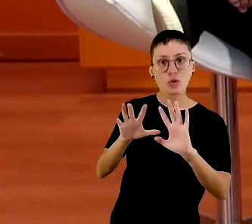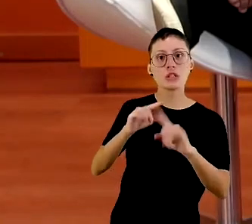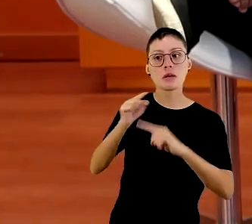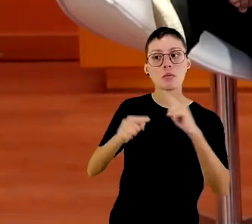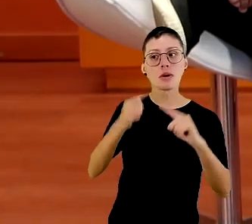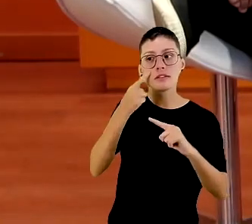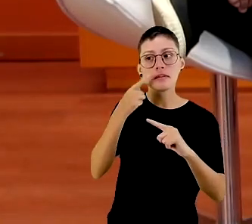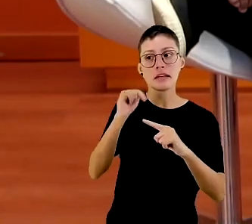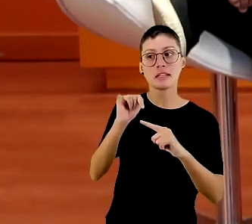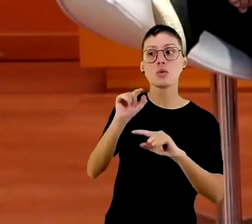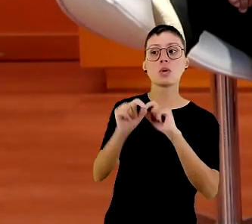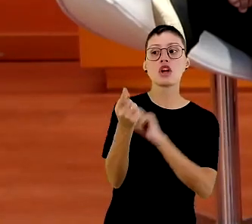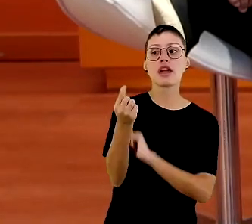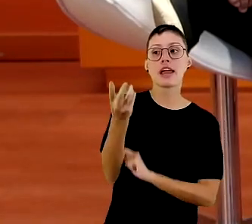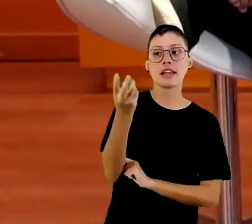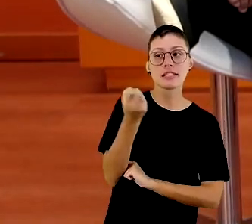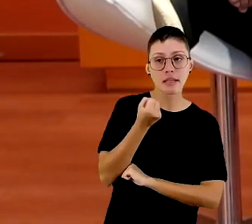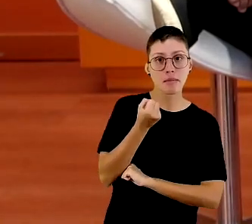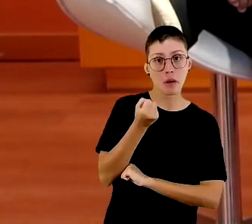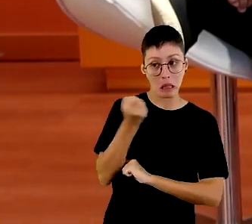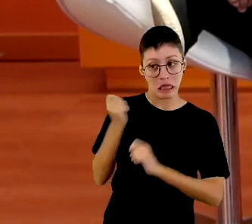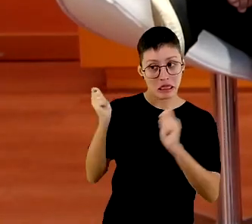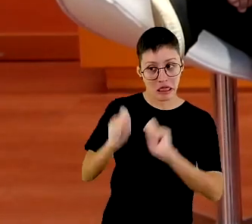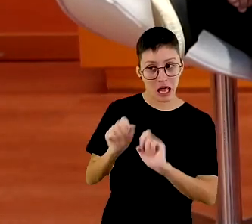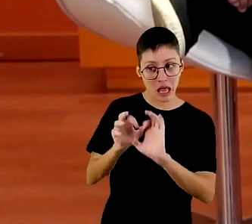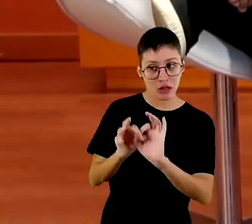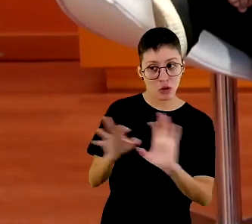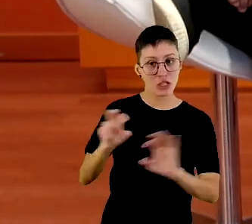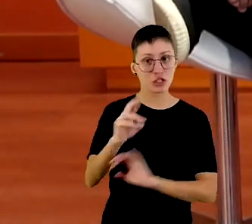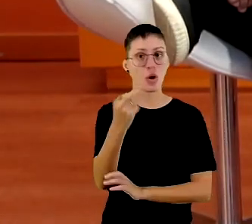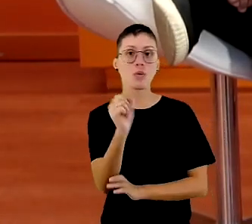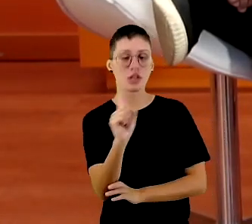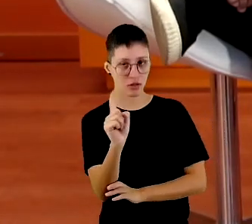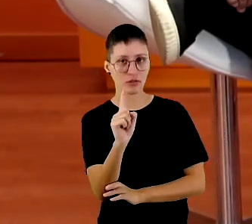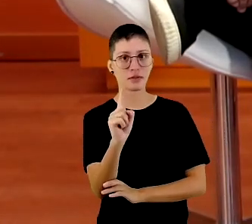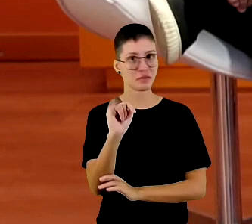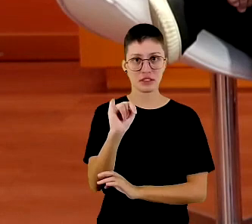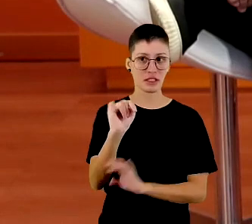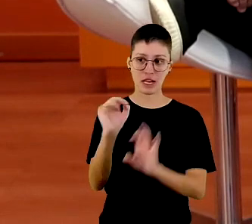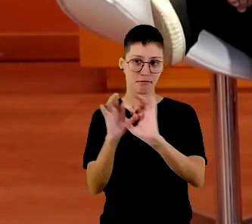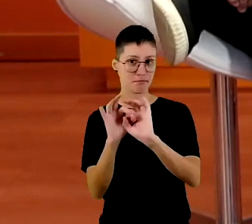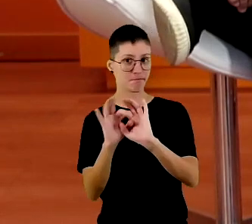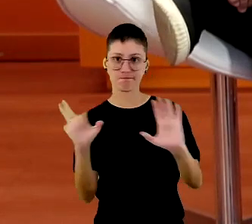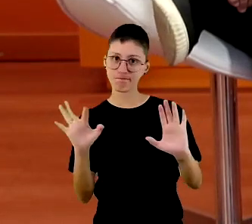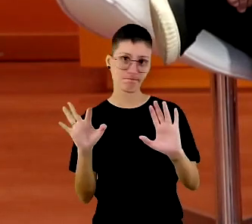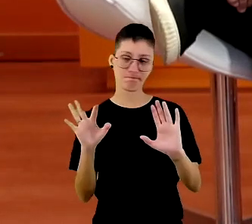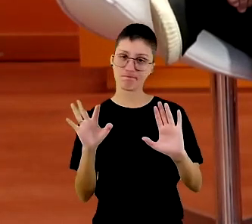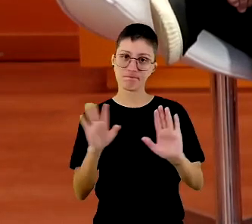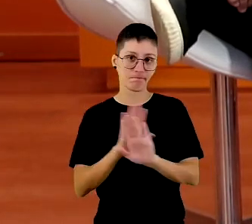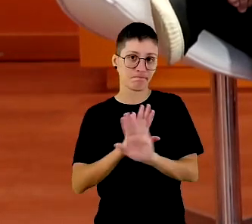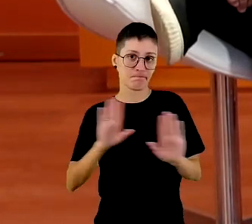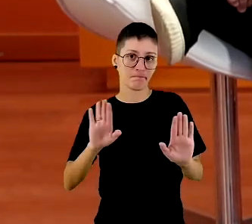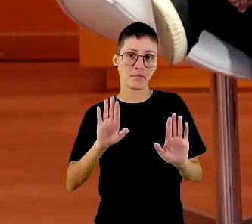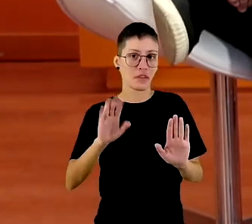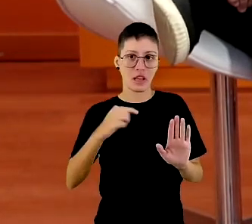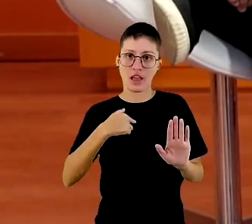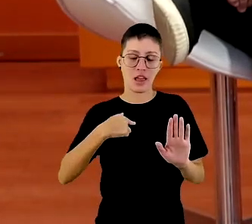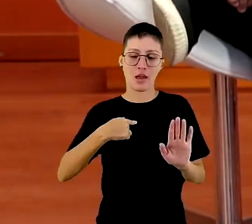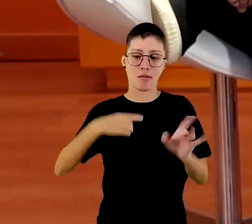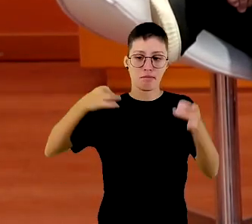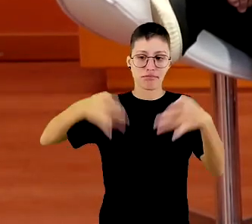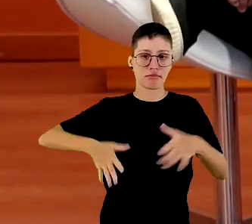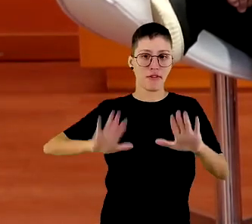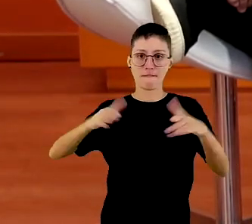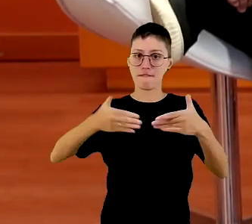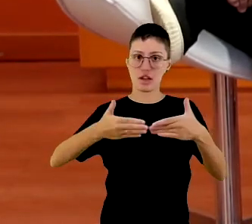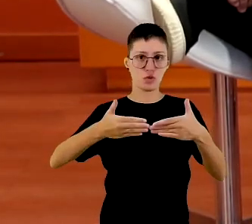que você tem no mercado ou não? Se ele não me der autorização, eu automaticamente eu tenho que fechar isso. Eu